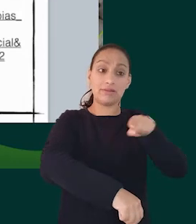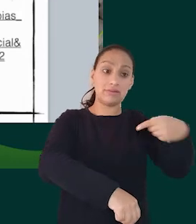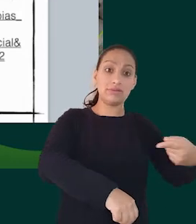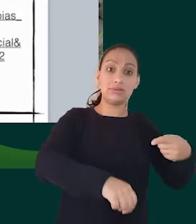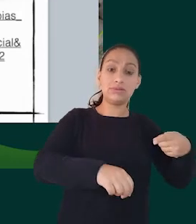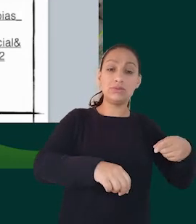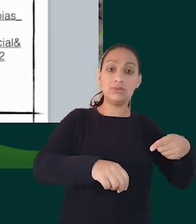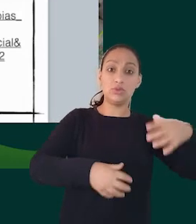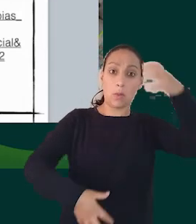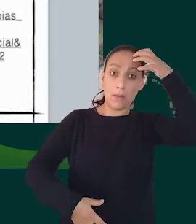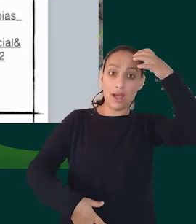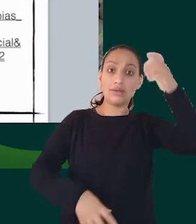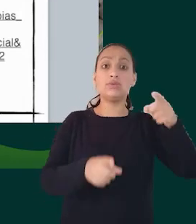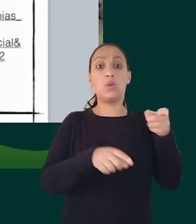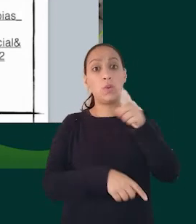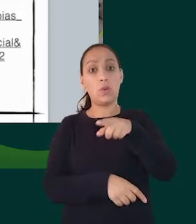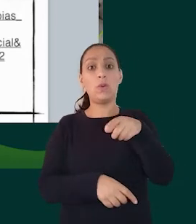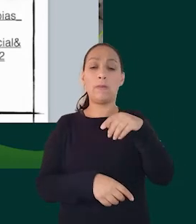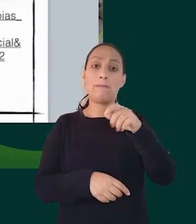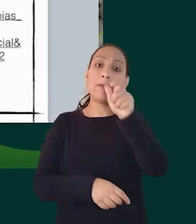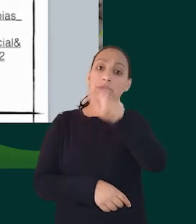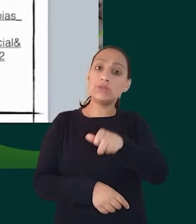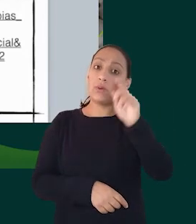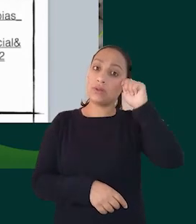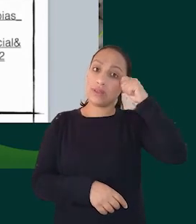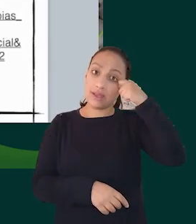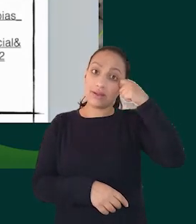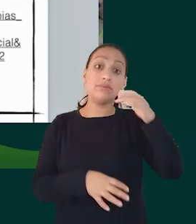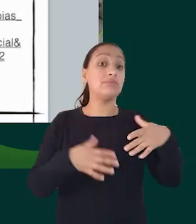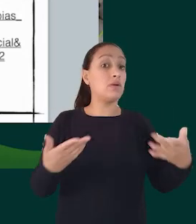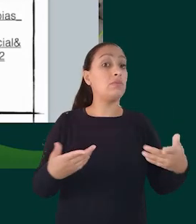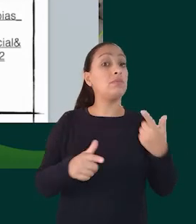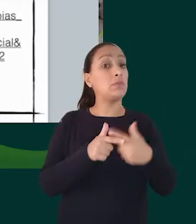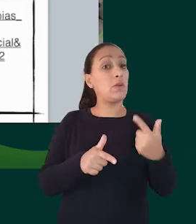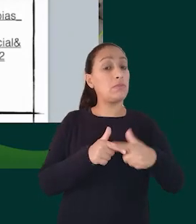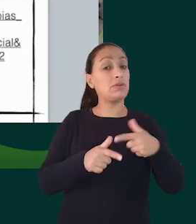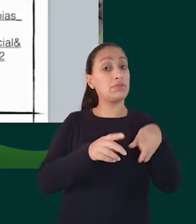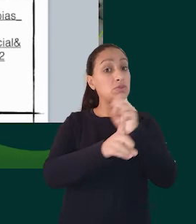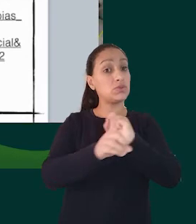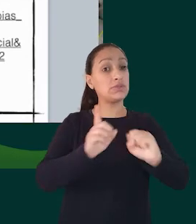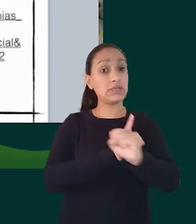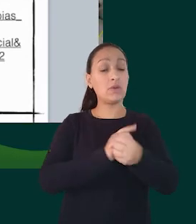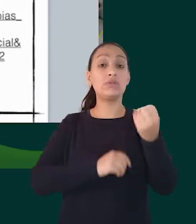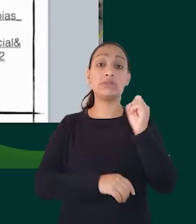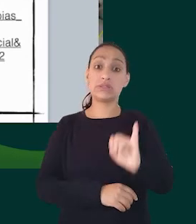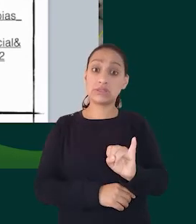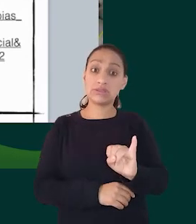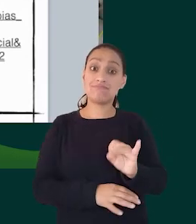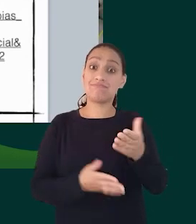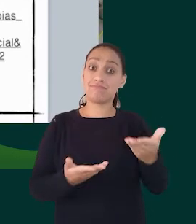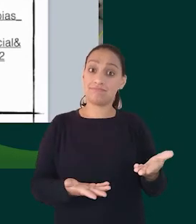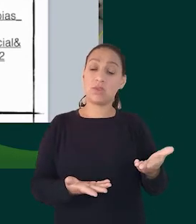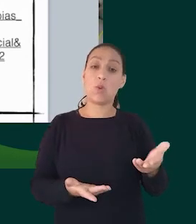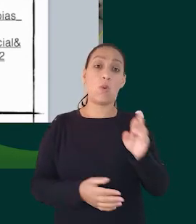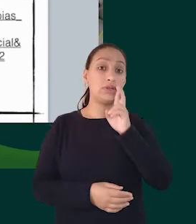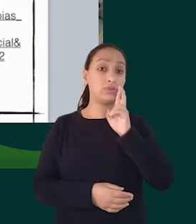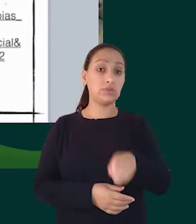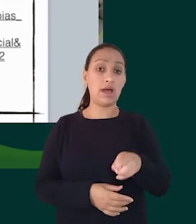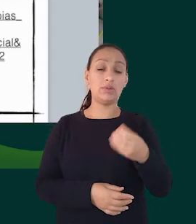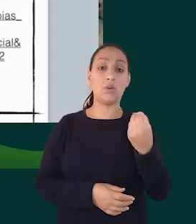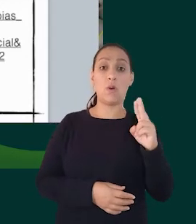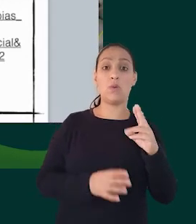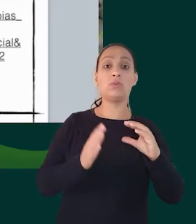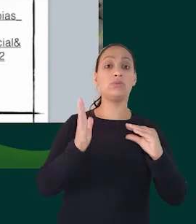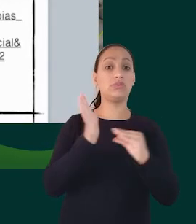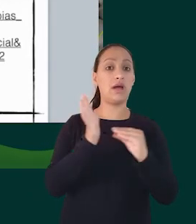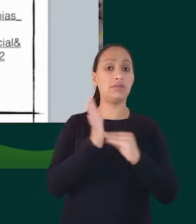problemas sociais que a gente pode acabar gerando se o resultado, se os dados